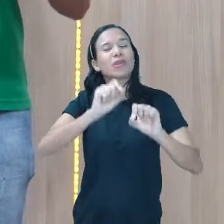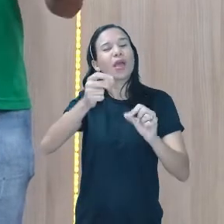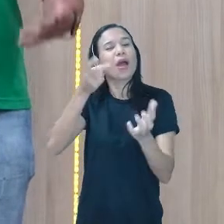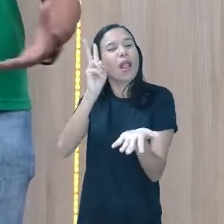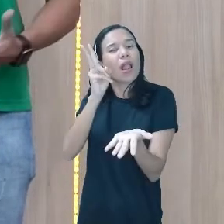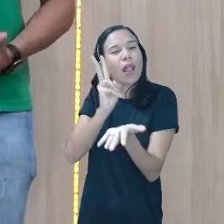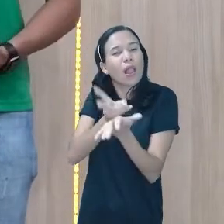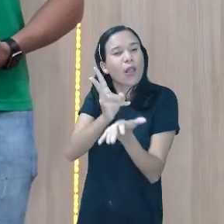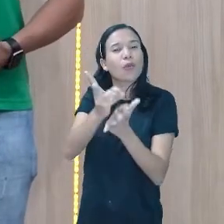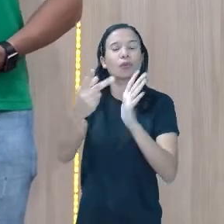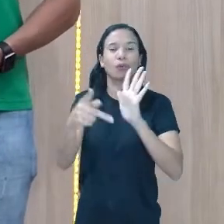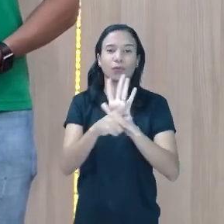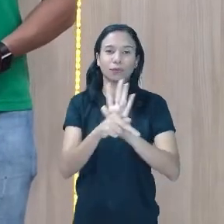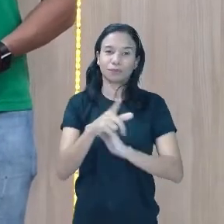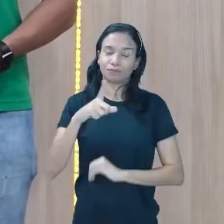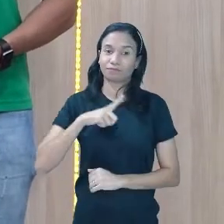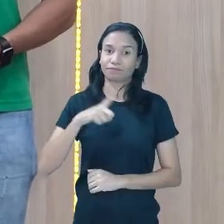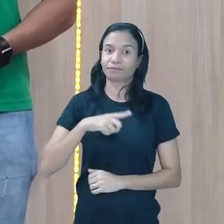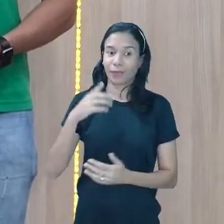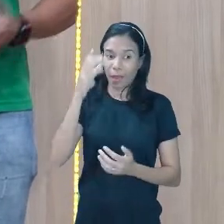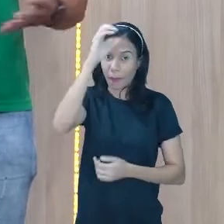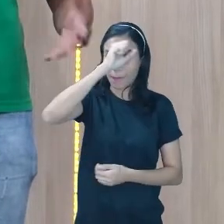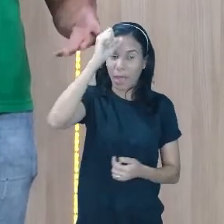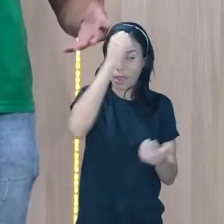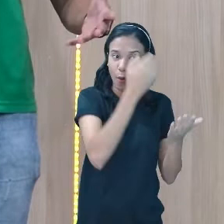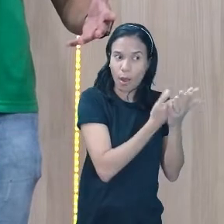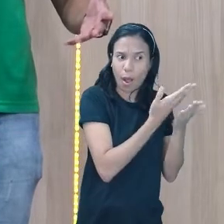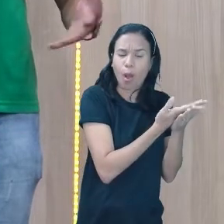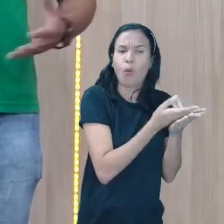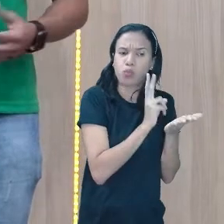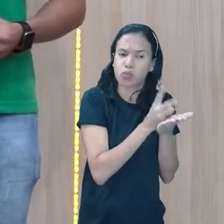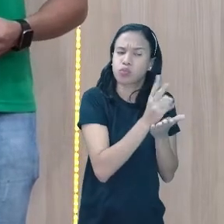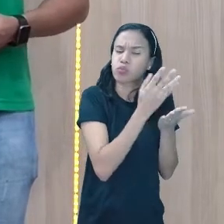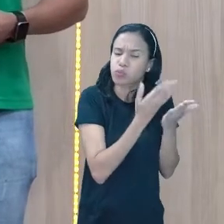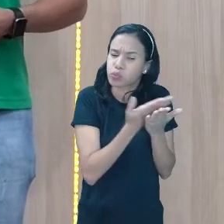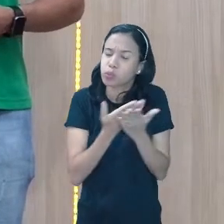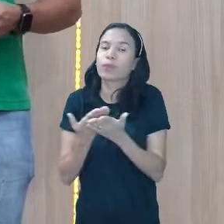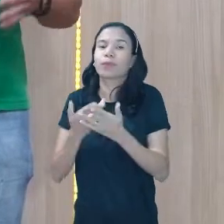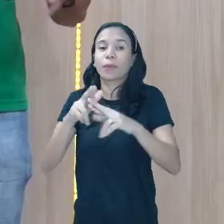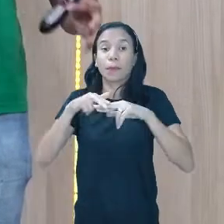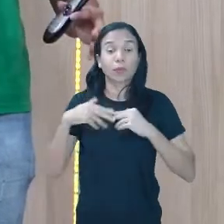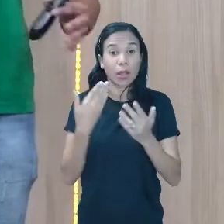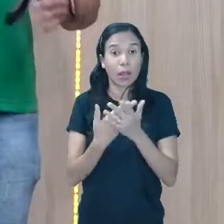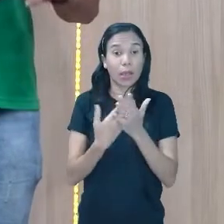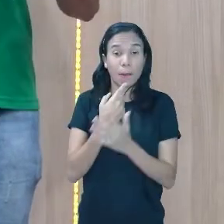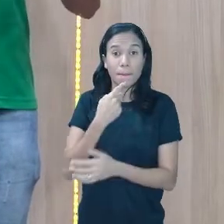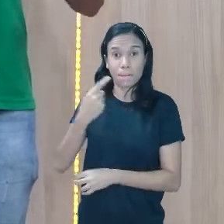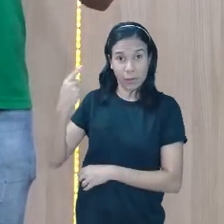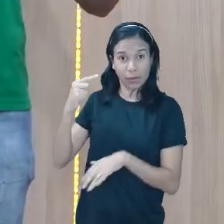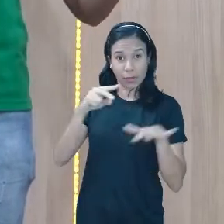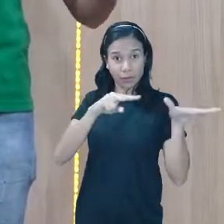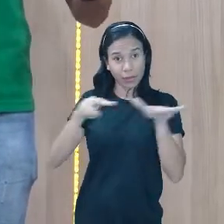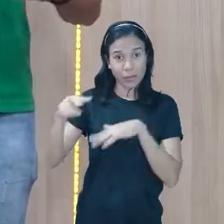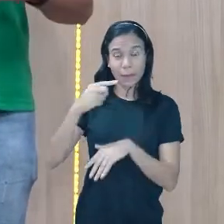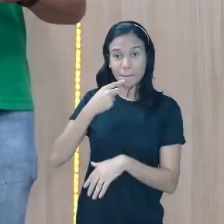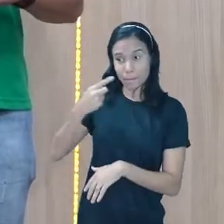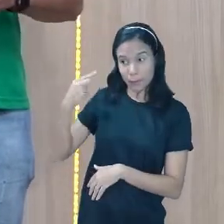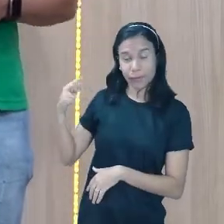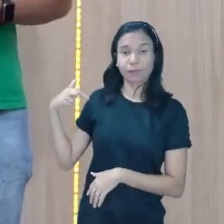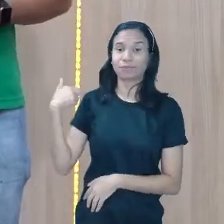dar continuidade ao que estávamos estudando na aula passada, tá bom? Então, na aula passada, na semana